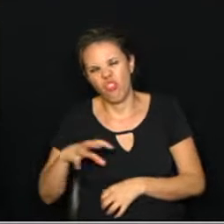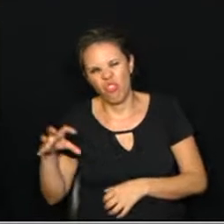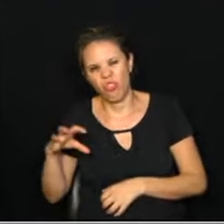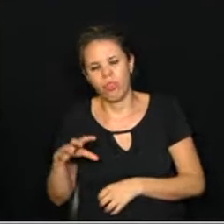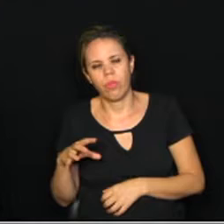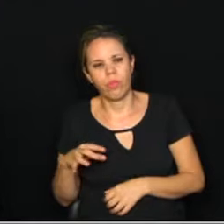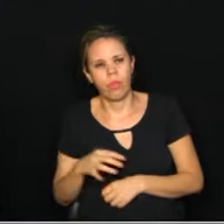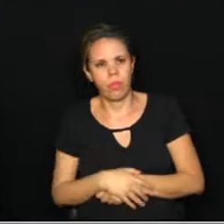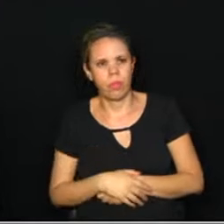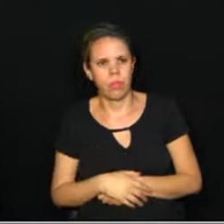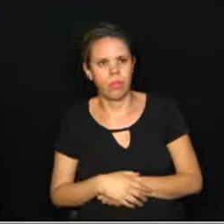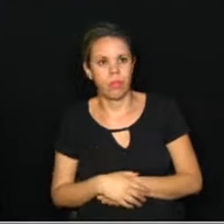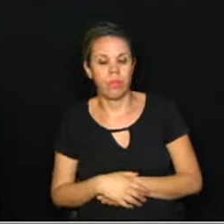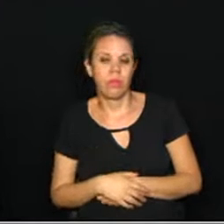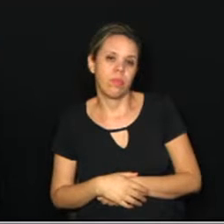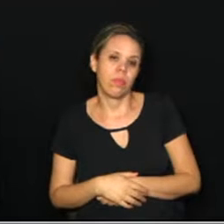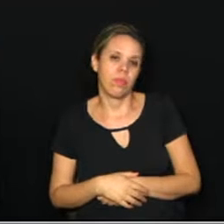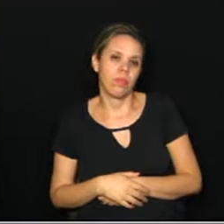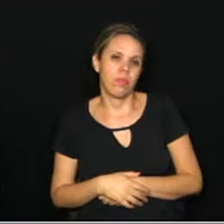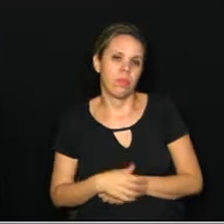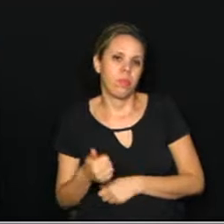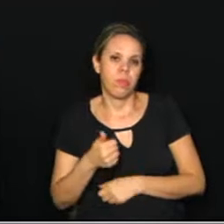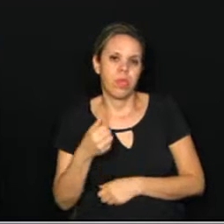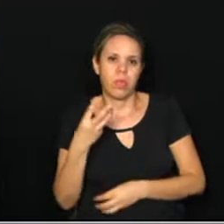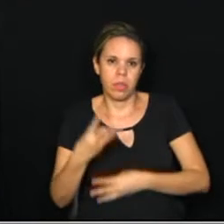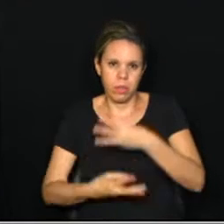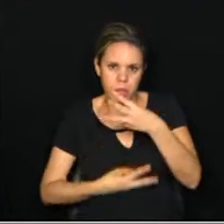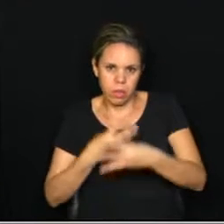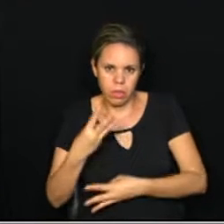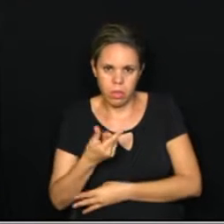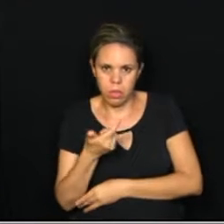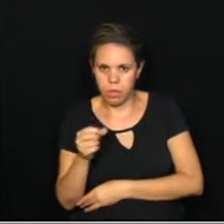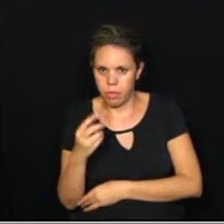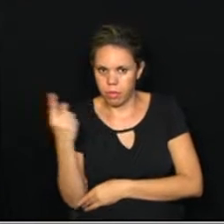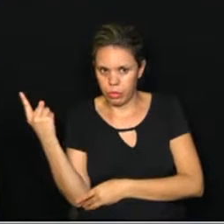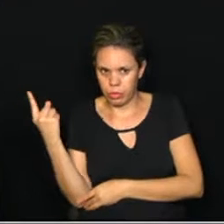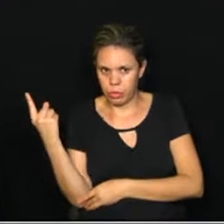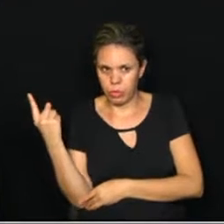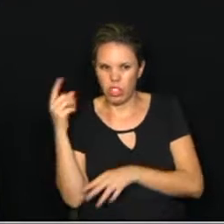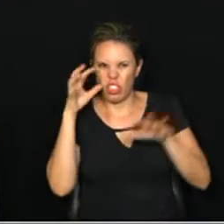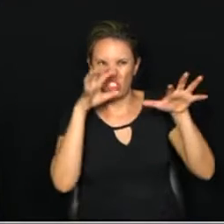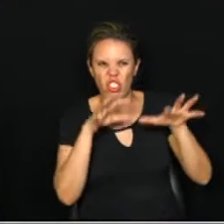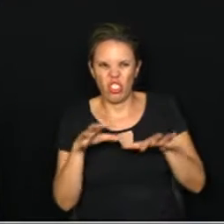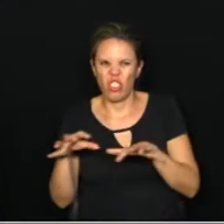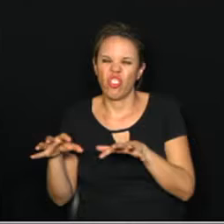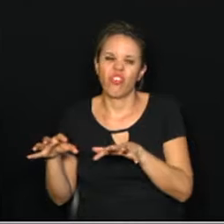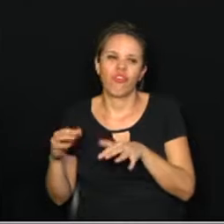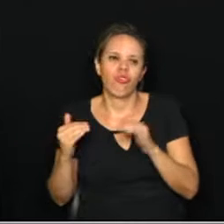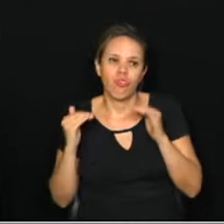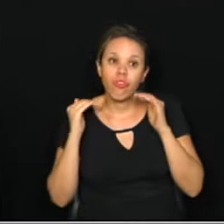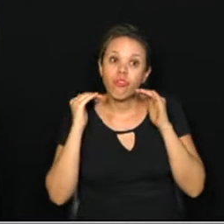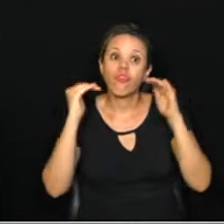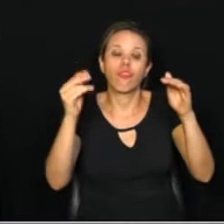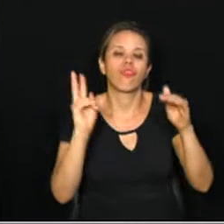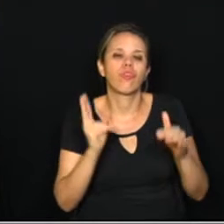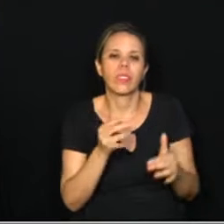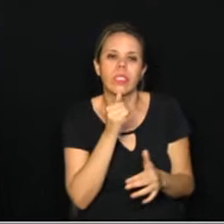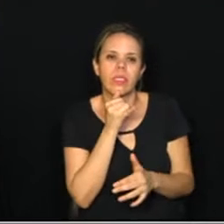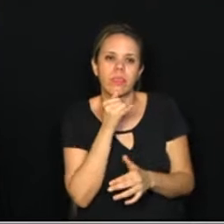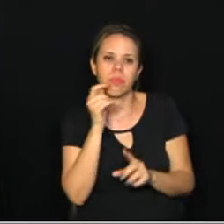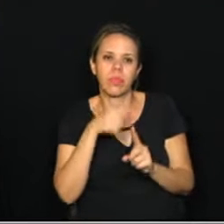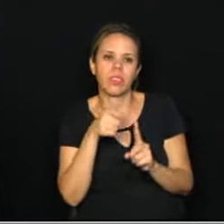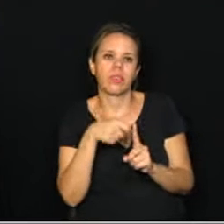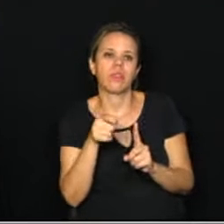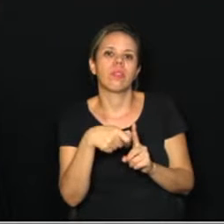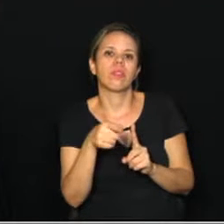esperado. E para esse primeiro trimestre de 2021, as chuvas elas seguiram essa mesma tendência. Então, os meses